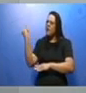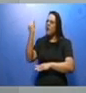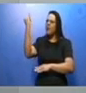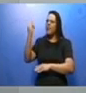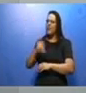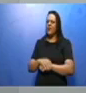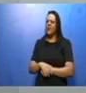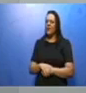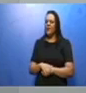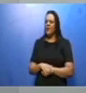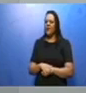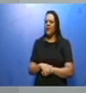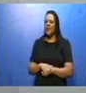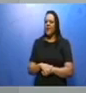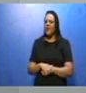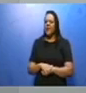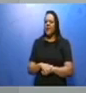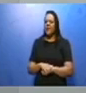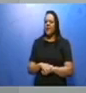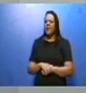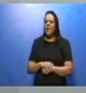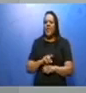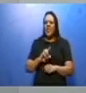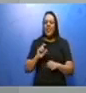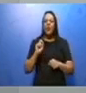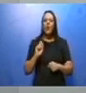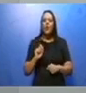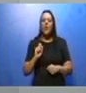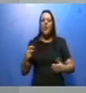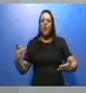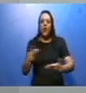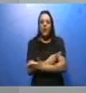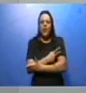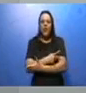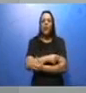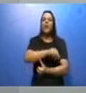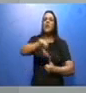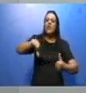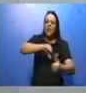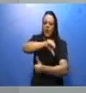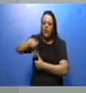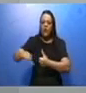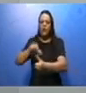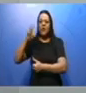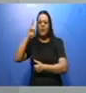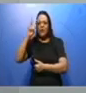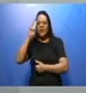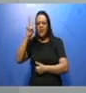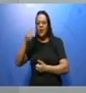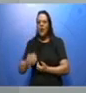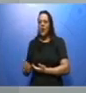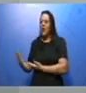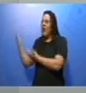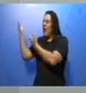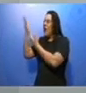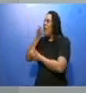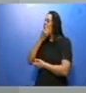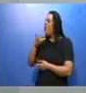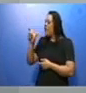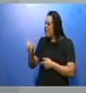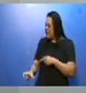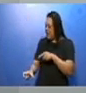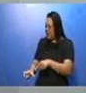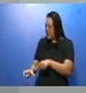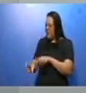uma mudança, uma reviravolta, uma peripécia na história. Olha uma imagem de um garoto vendendo justamente esses artigos.